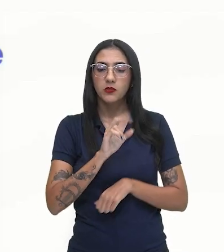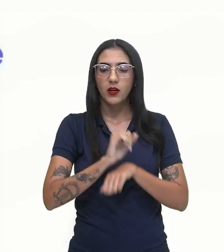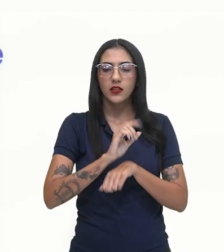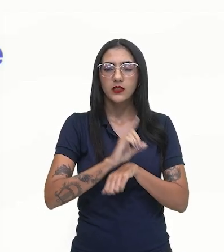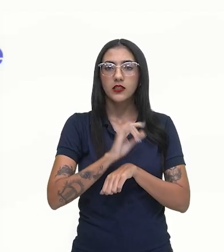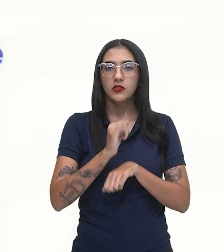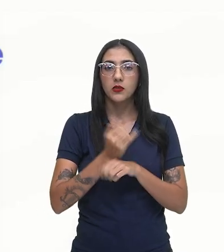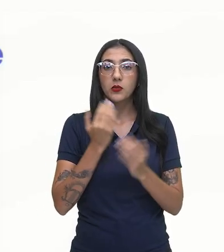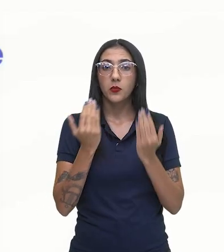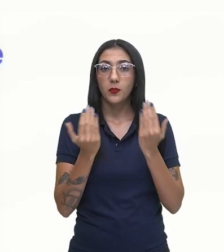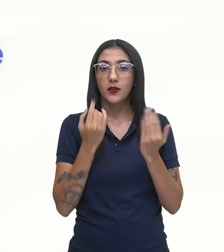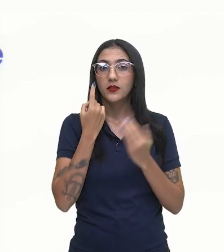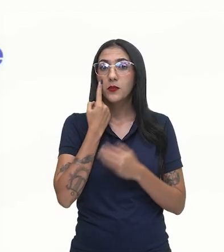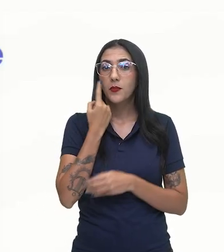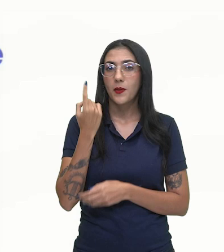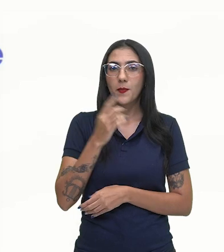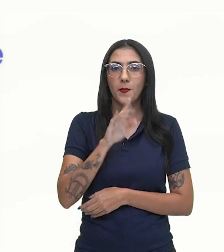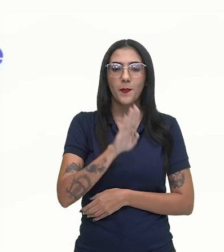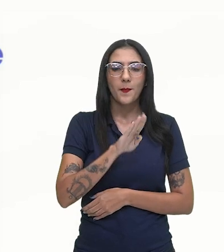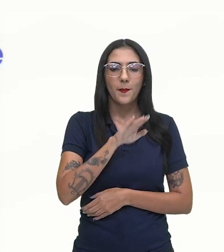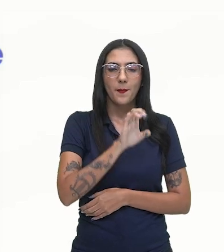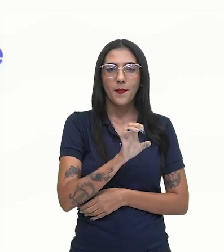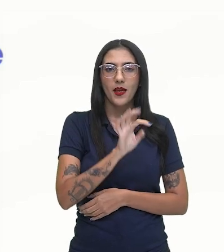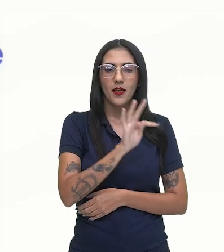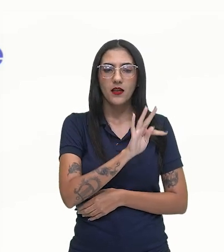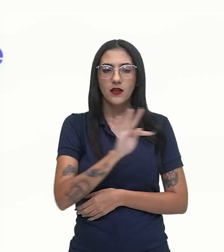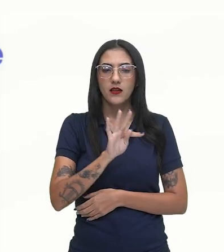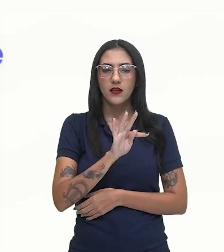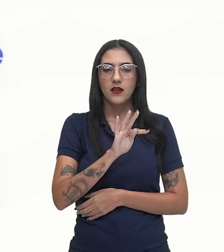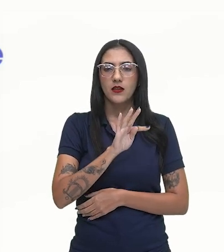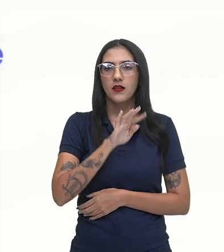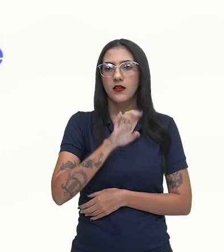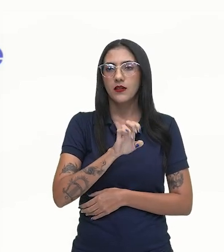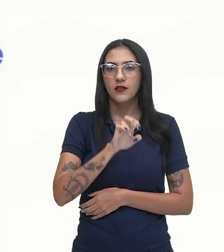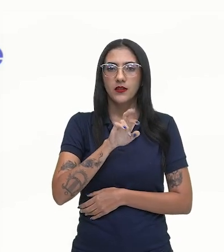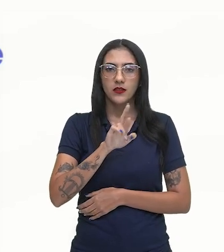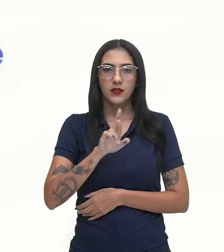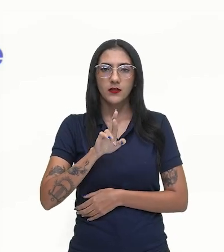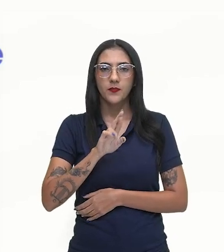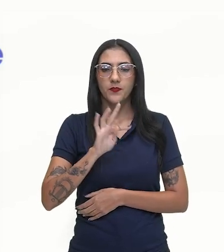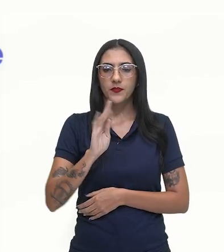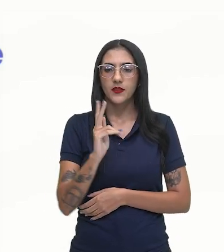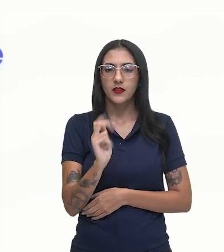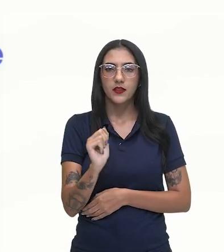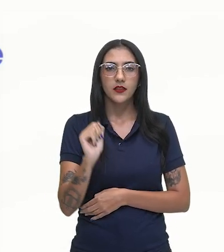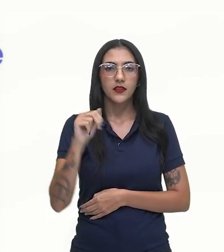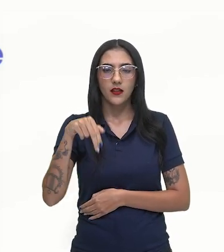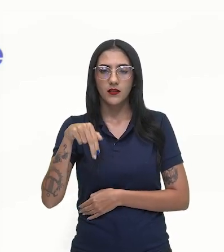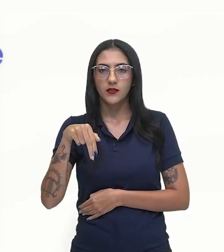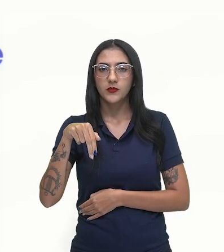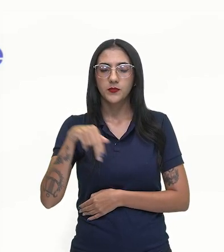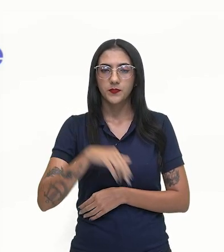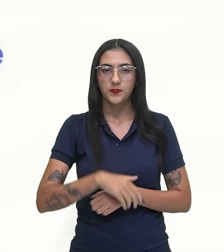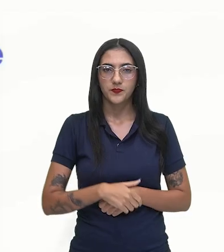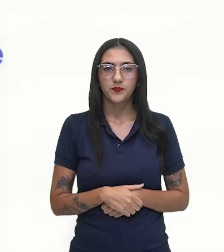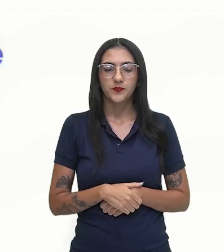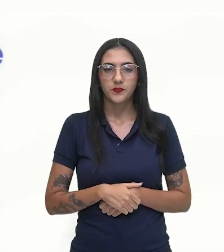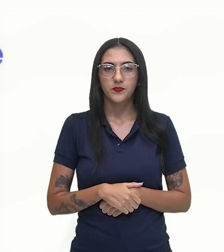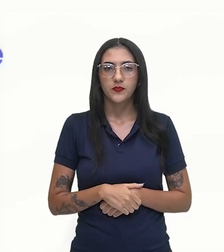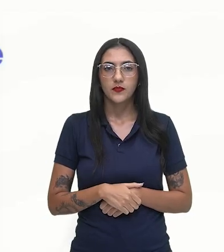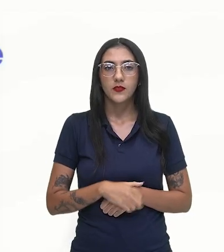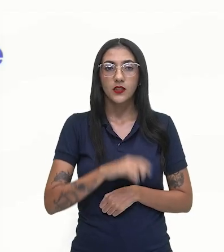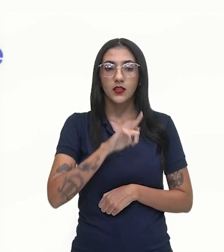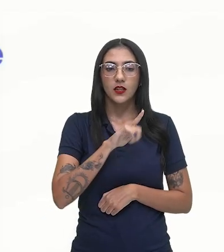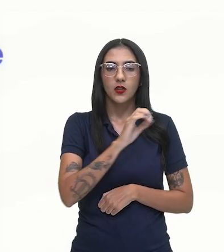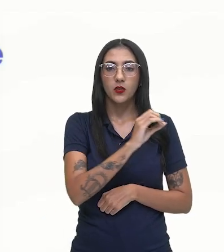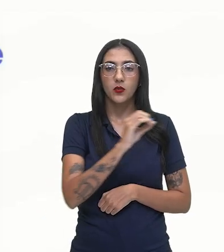é better. Aí, no caso, a gente acrescenta o than. Fica better than. Ao invés de falar